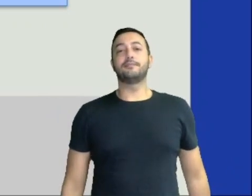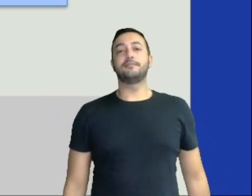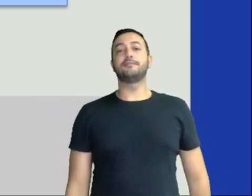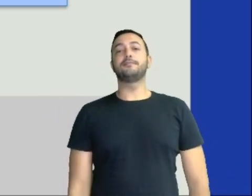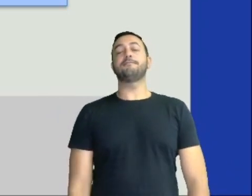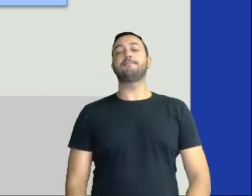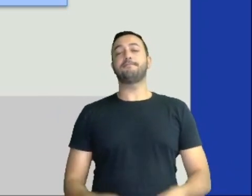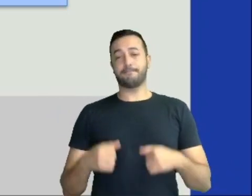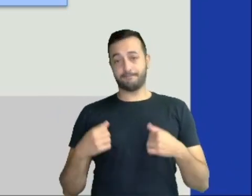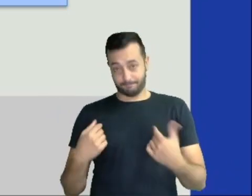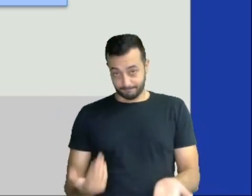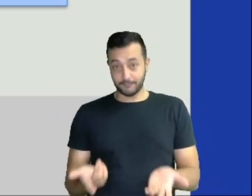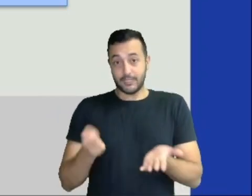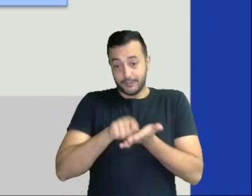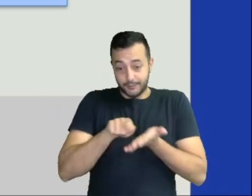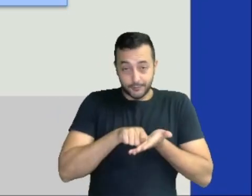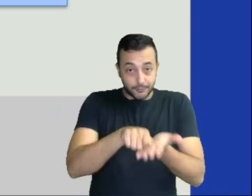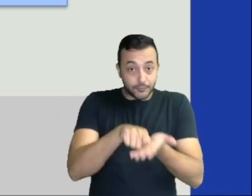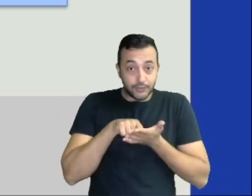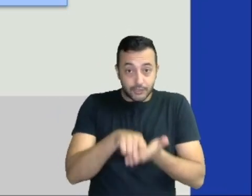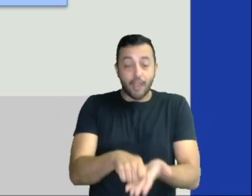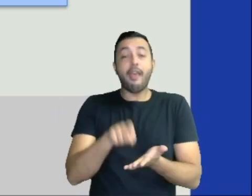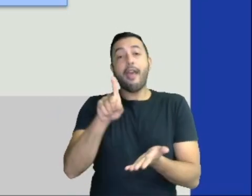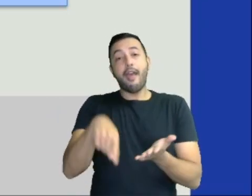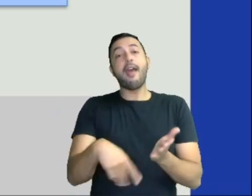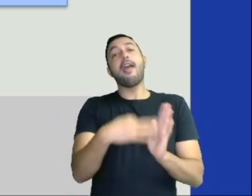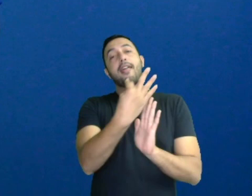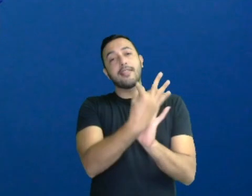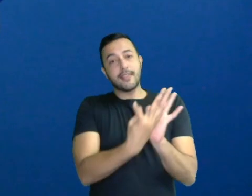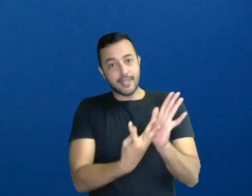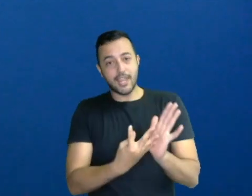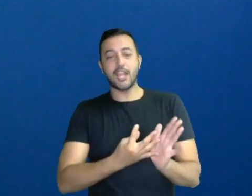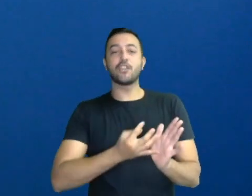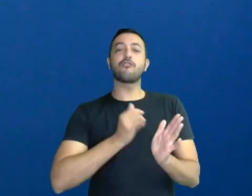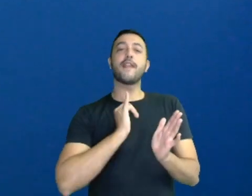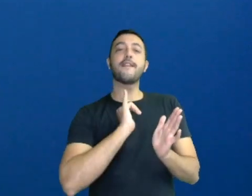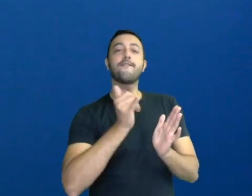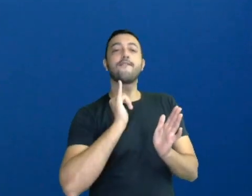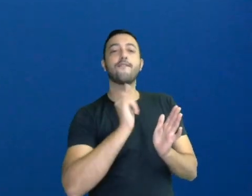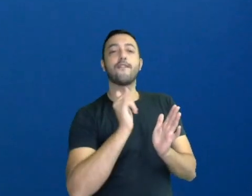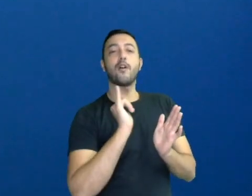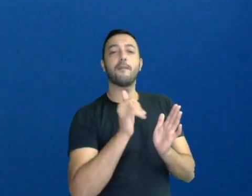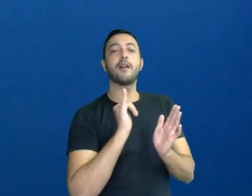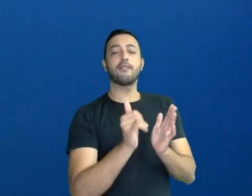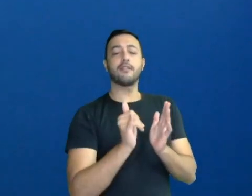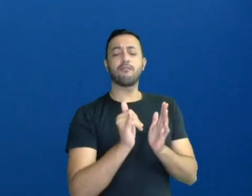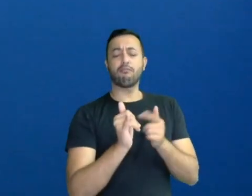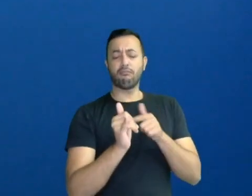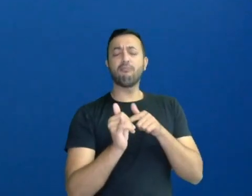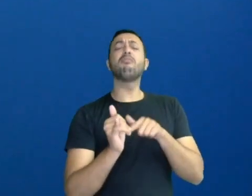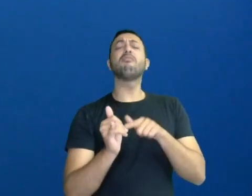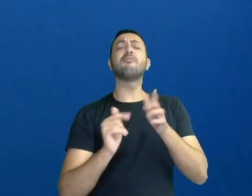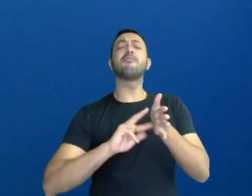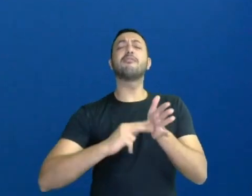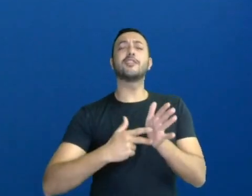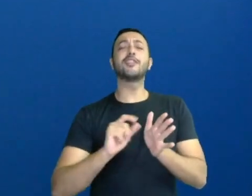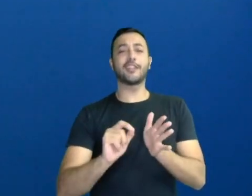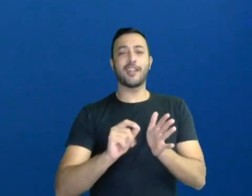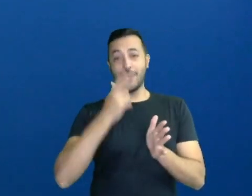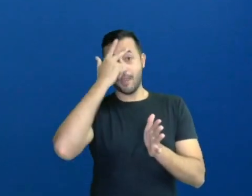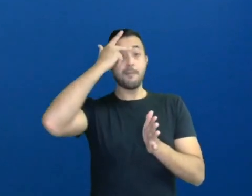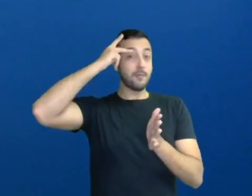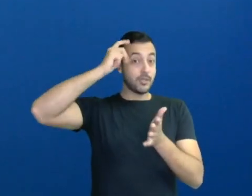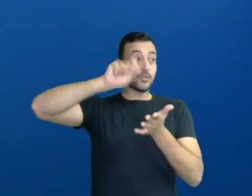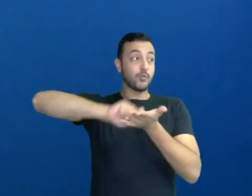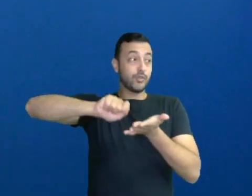o ambiente ele é um texto de caráter informativo o que é que a gente quer dizer com isso a pessoa que